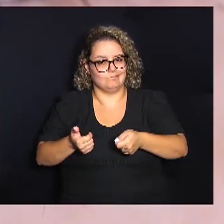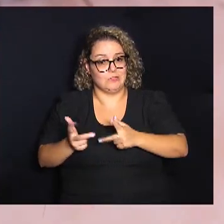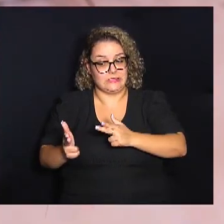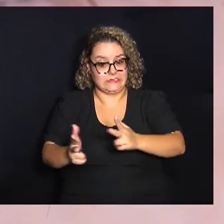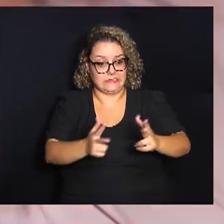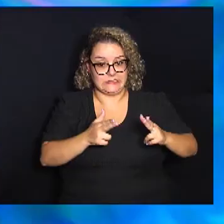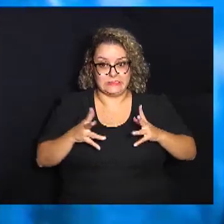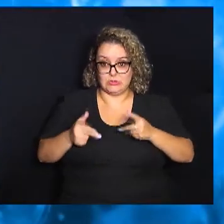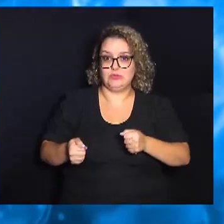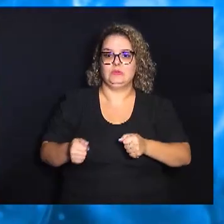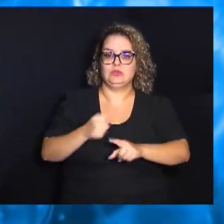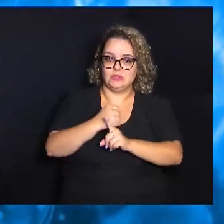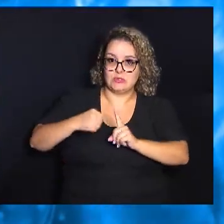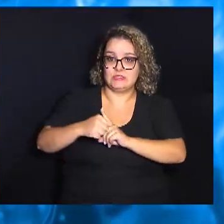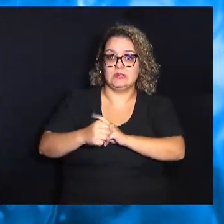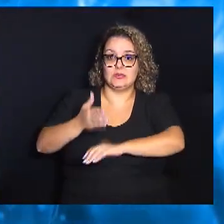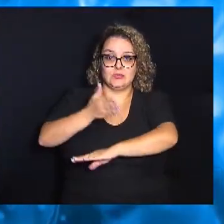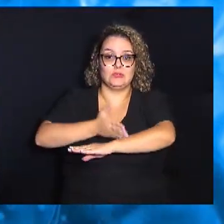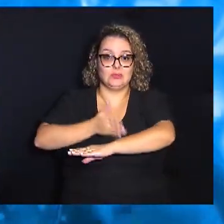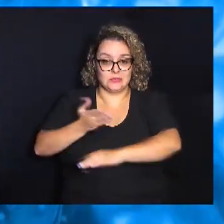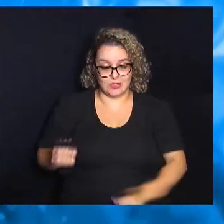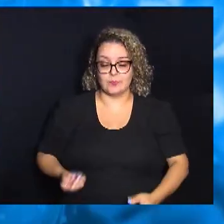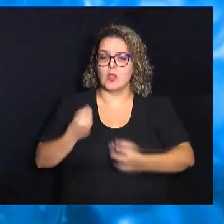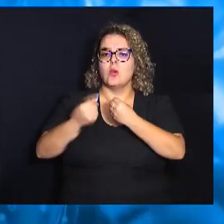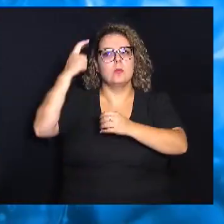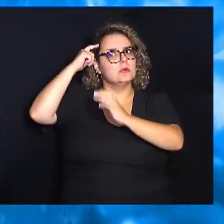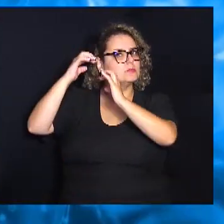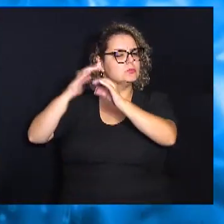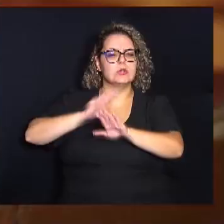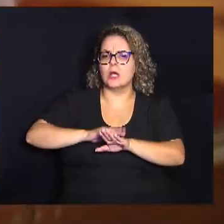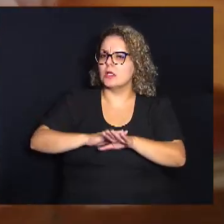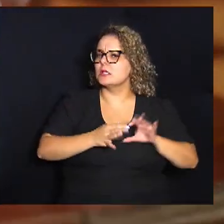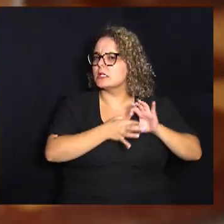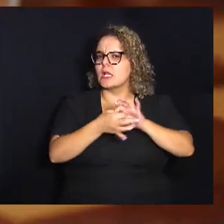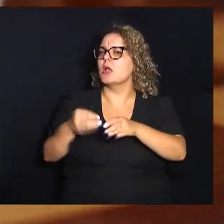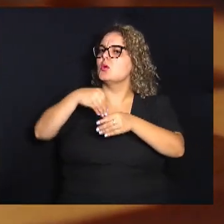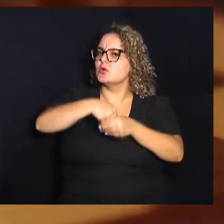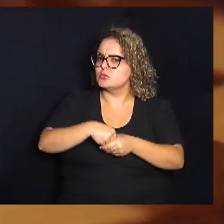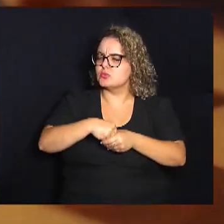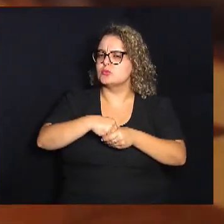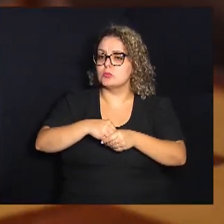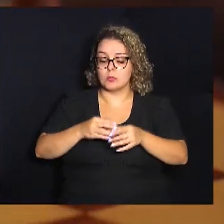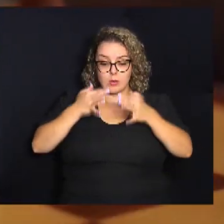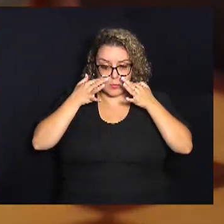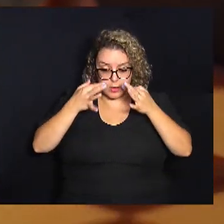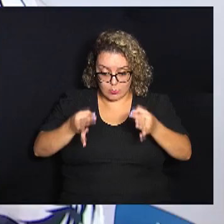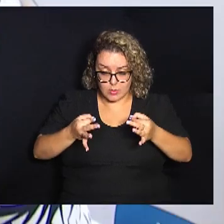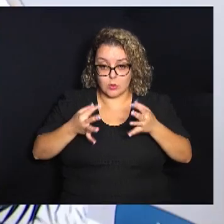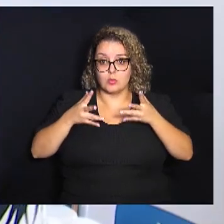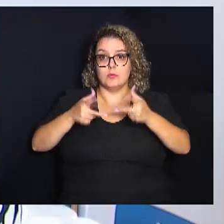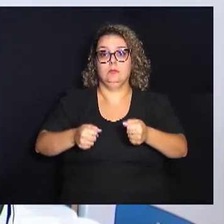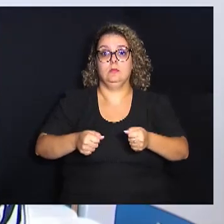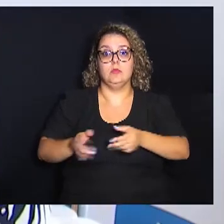sociedade contemporânea. Como manter o cérebro ativo dentro desse contexto? A atenção plena pode ser um caminho.